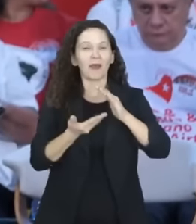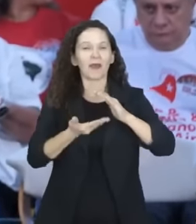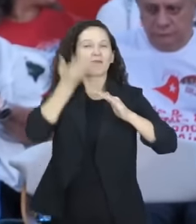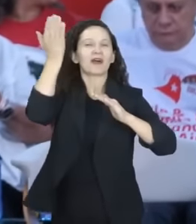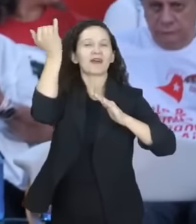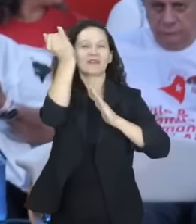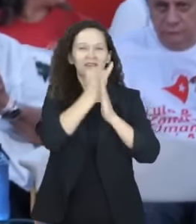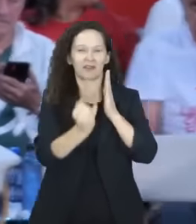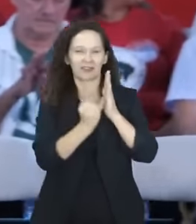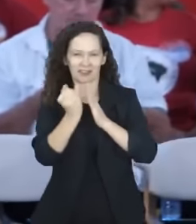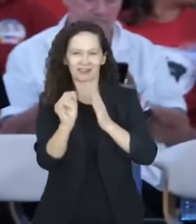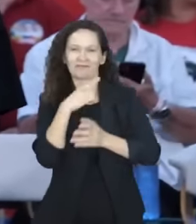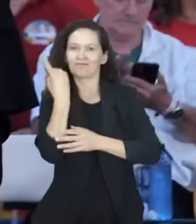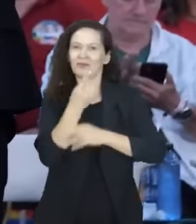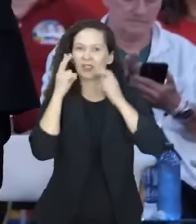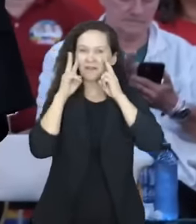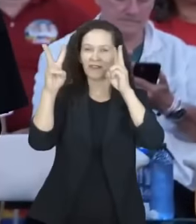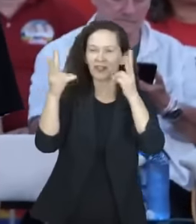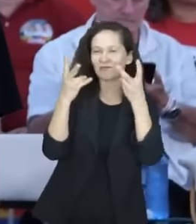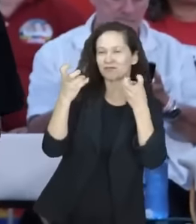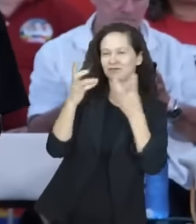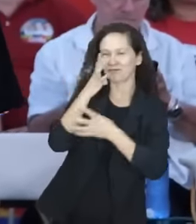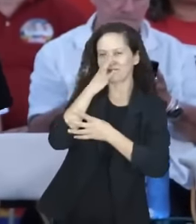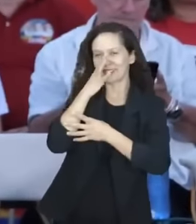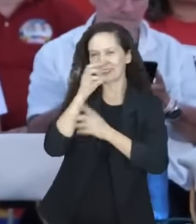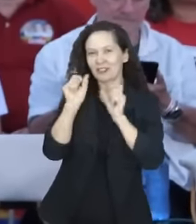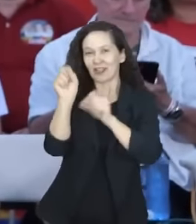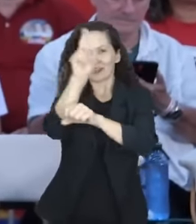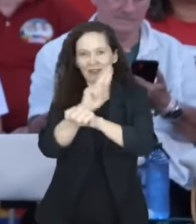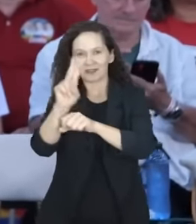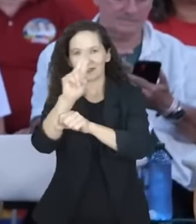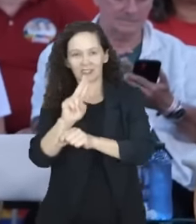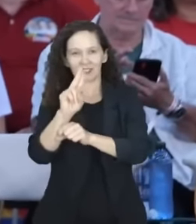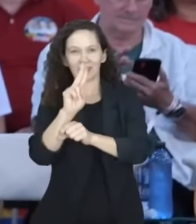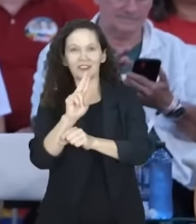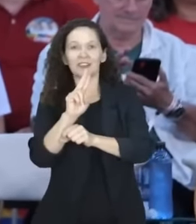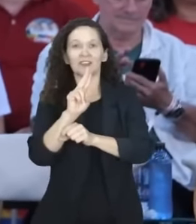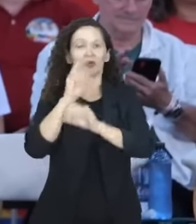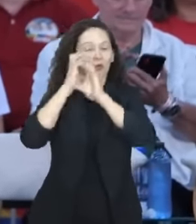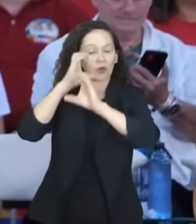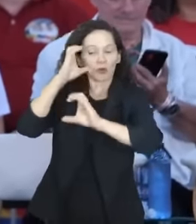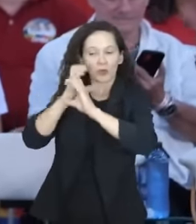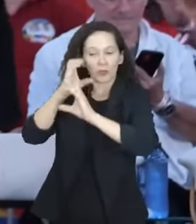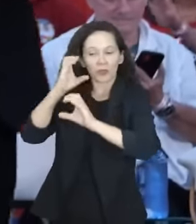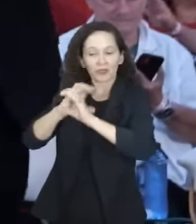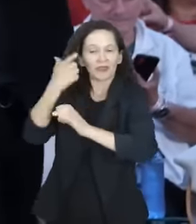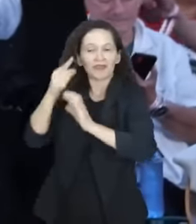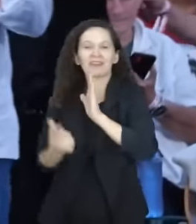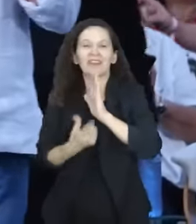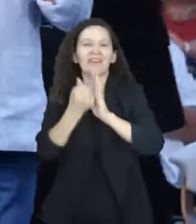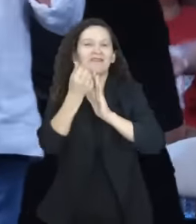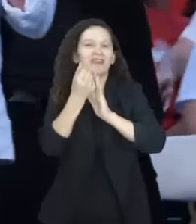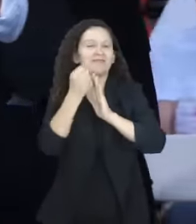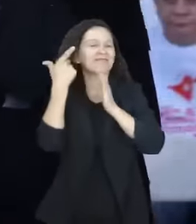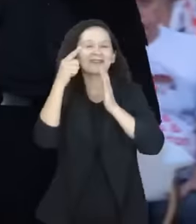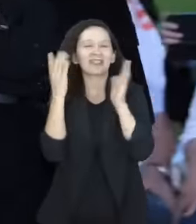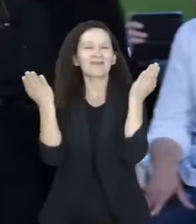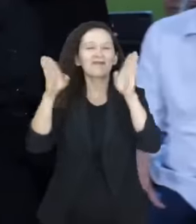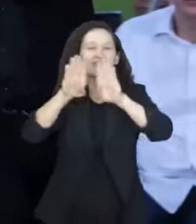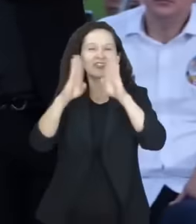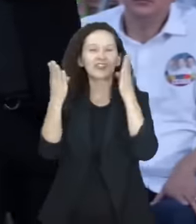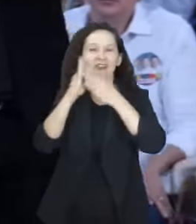vendo é que nas universidades, os laboratórios não têm dinheiro e estão fechando. Tem reitor que não